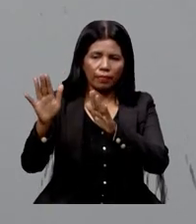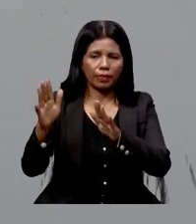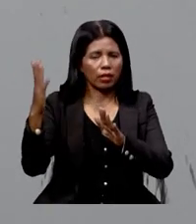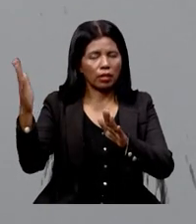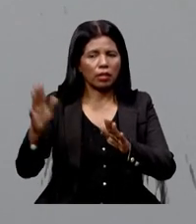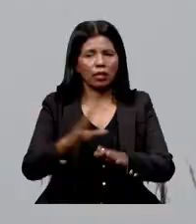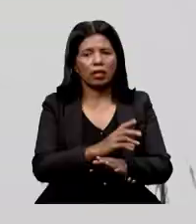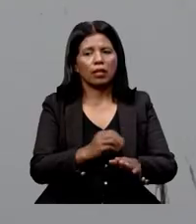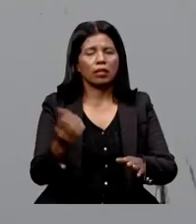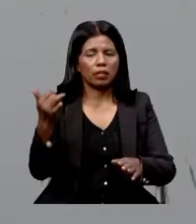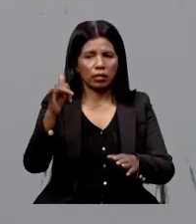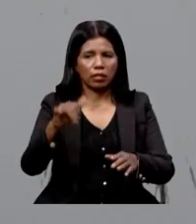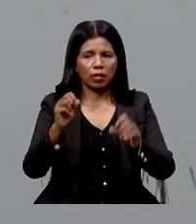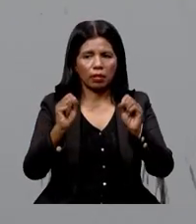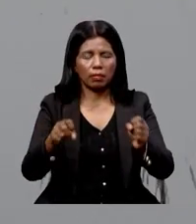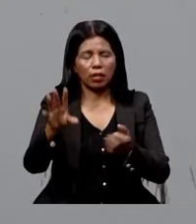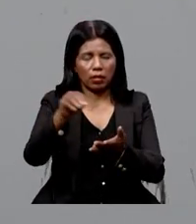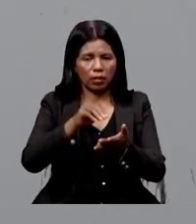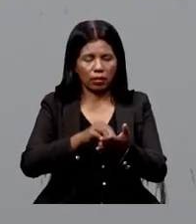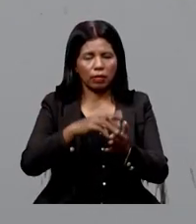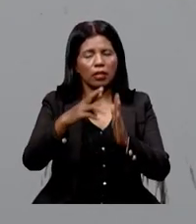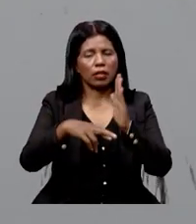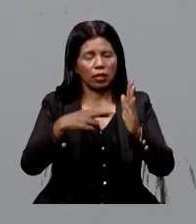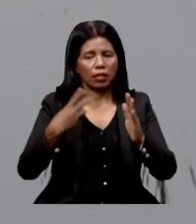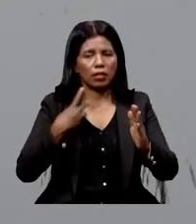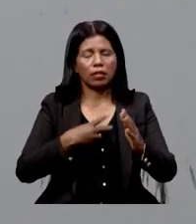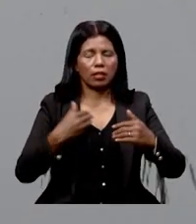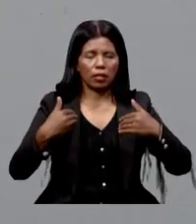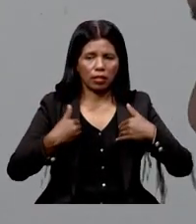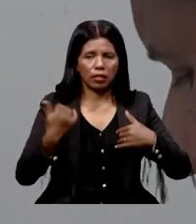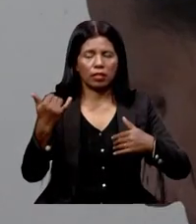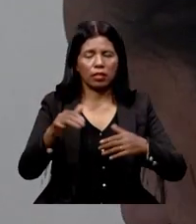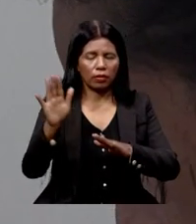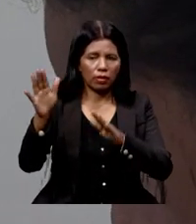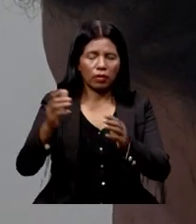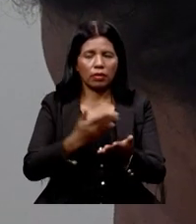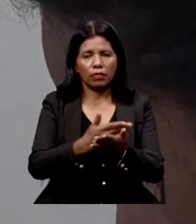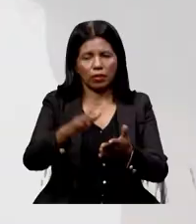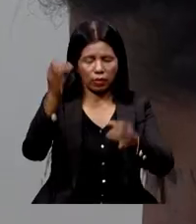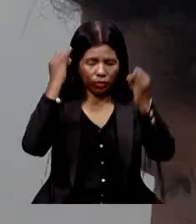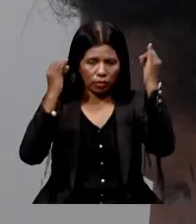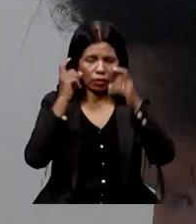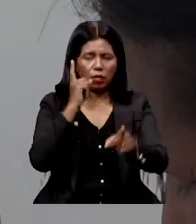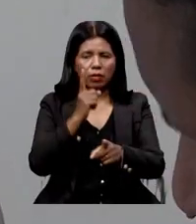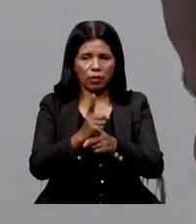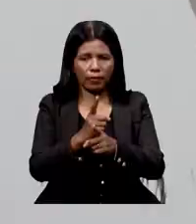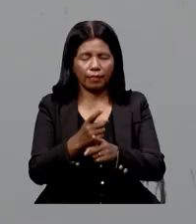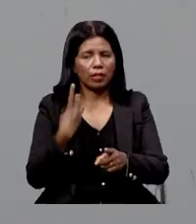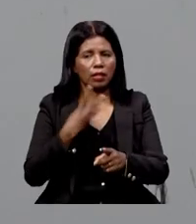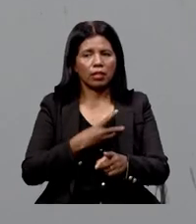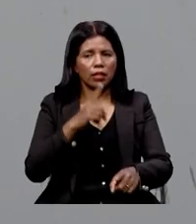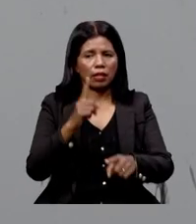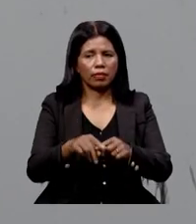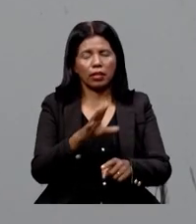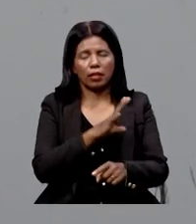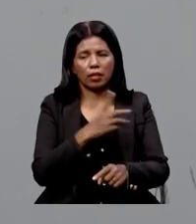urban area rural sira bele adapta ho meteorologia ne be maki ita ha para sira bele ha fo informasao ne be maki los para hatu ne ita la bele depende